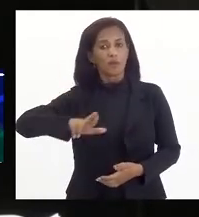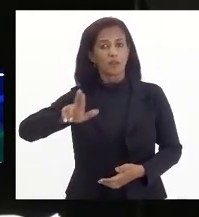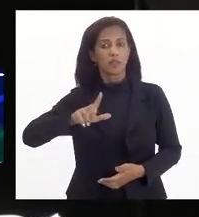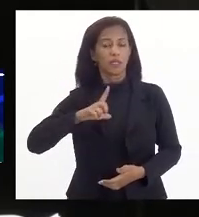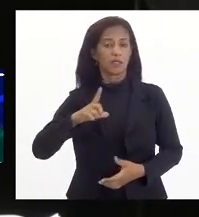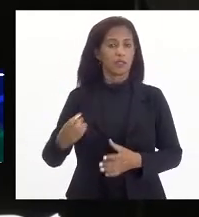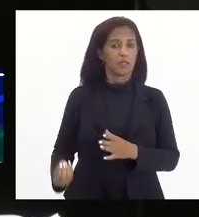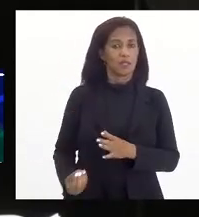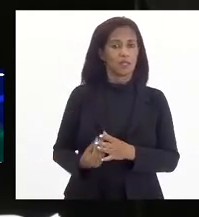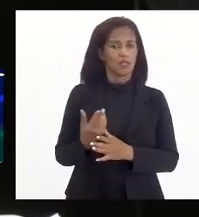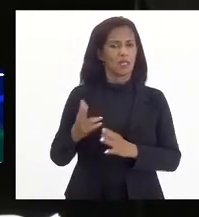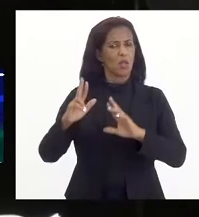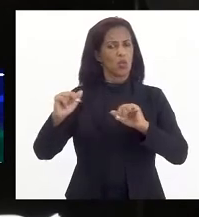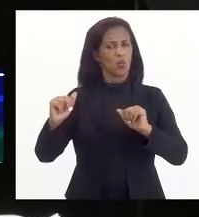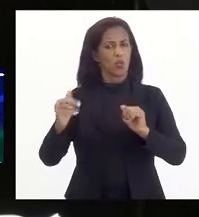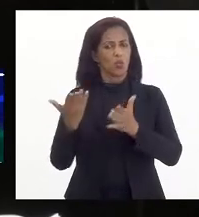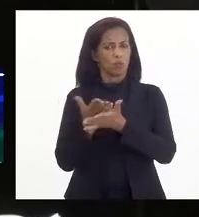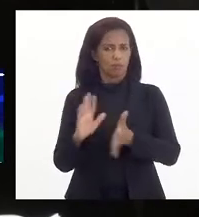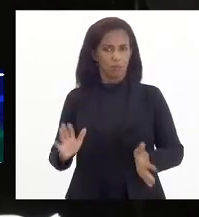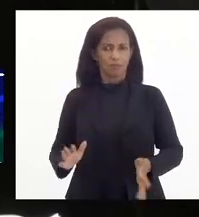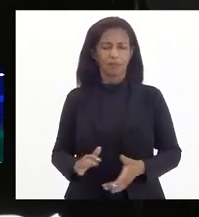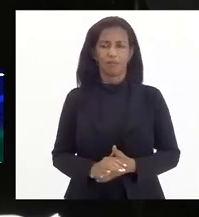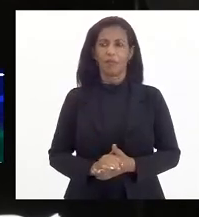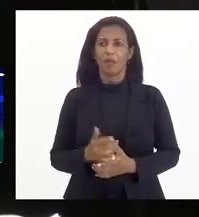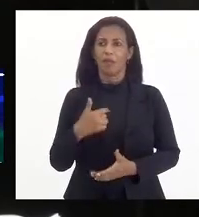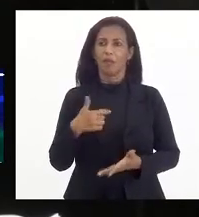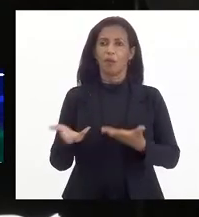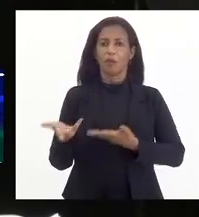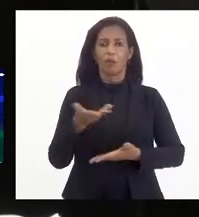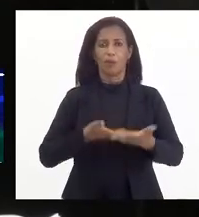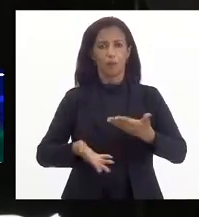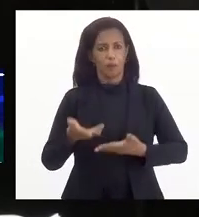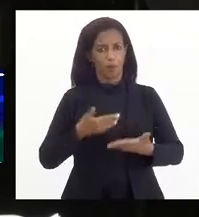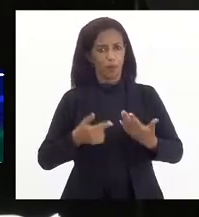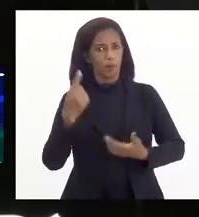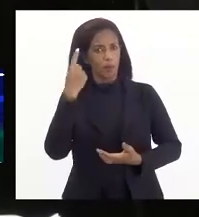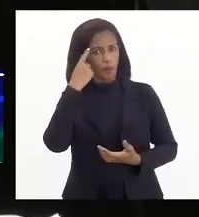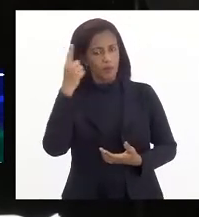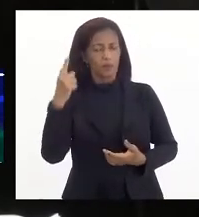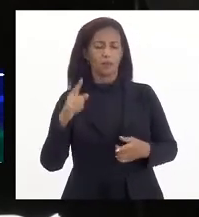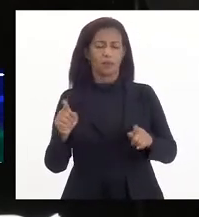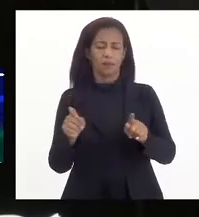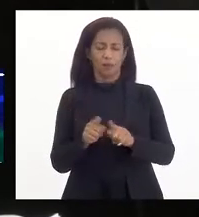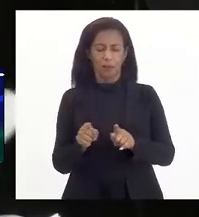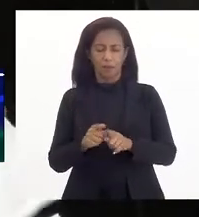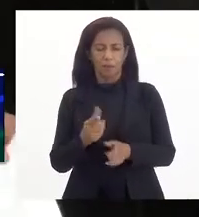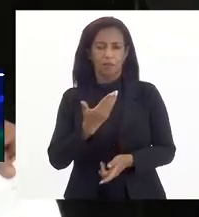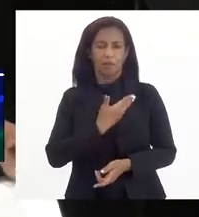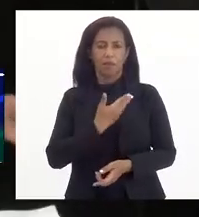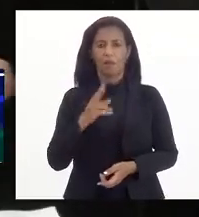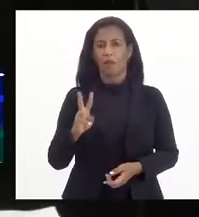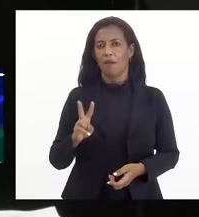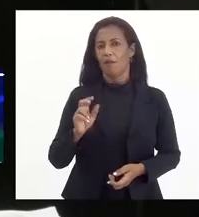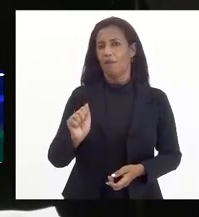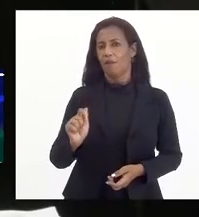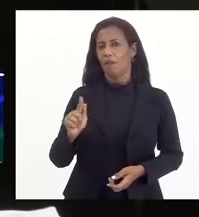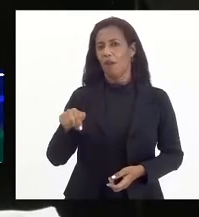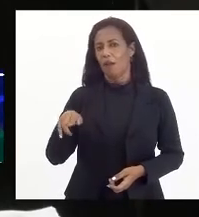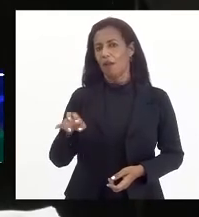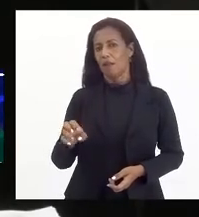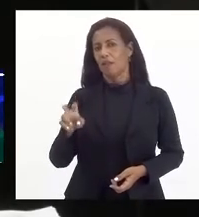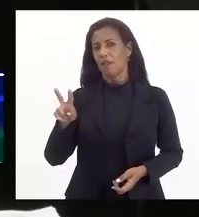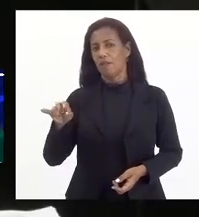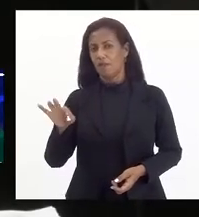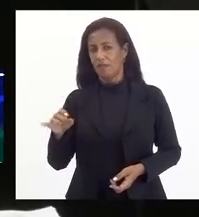que se cria jamais se cheng então eu compartilho com as ideias também do meu amigo Wagner victer